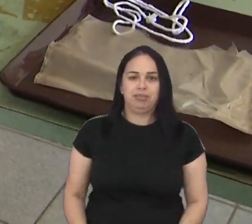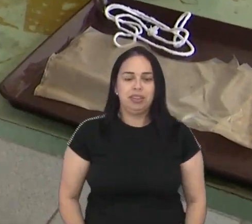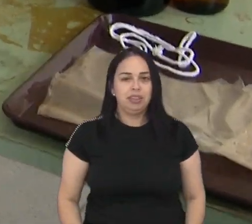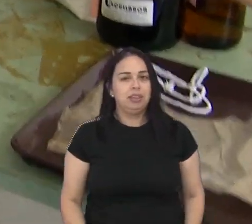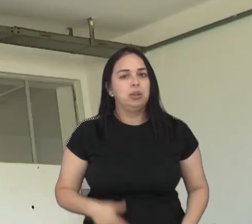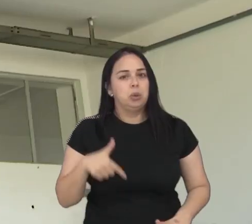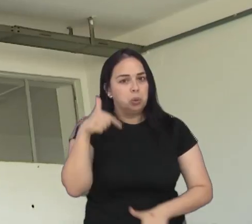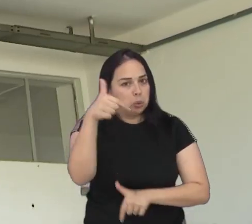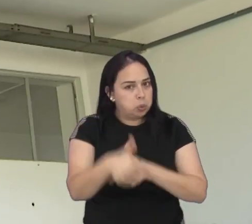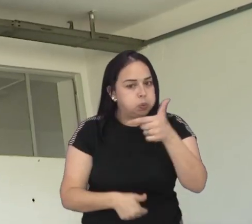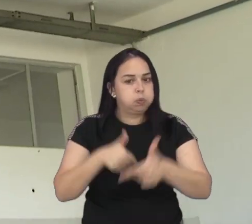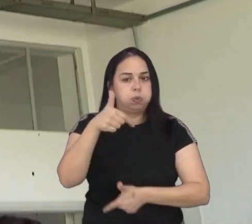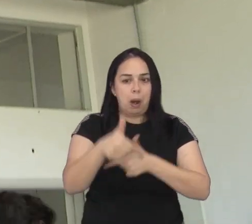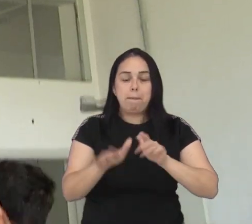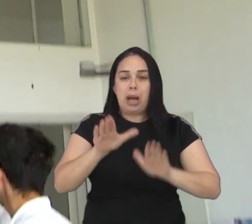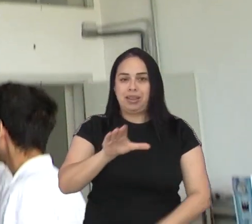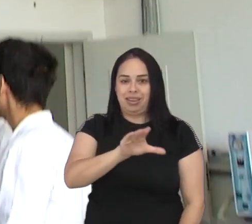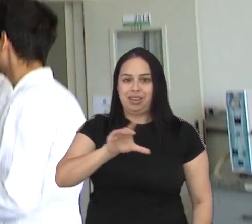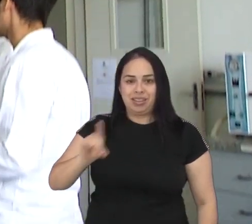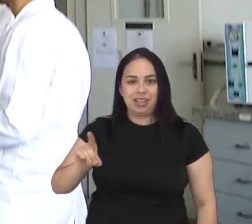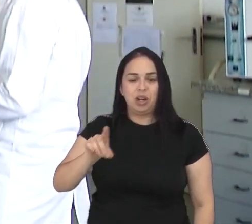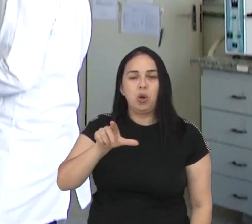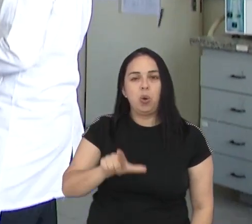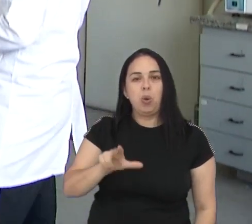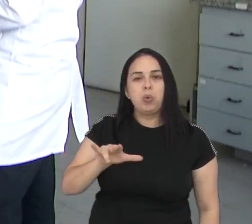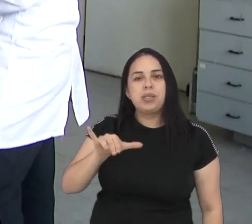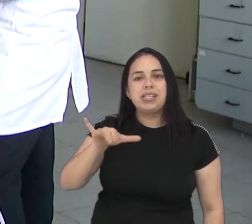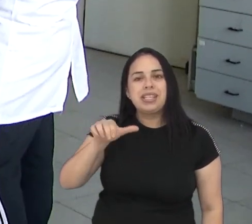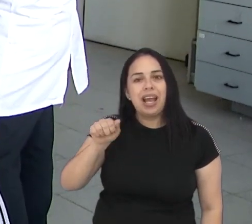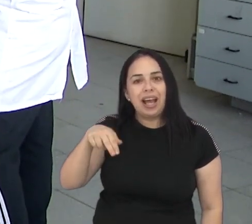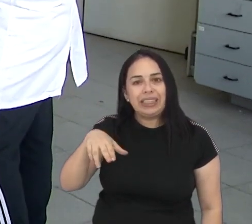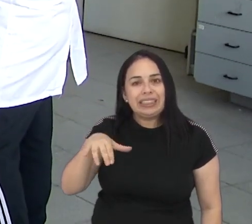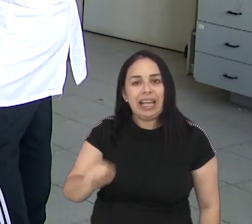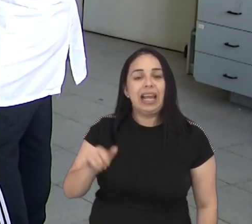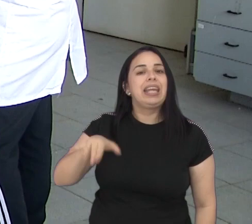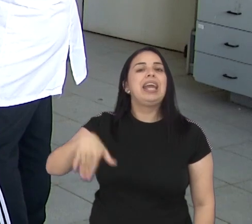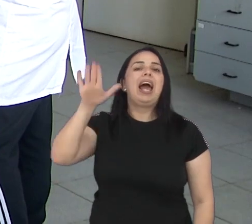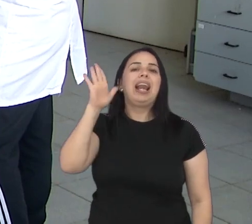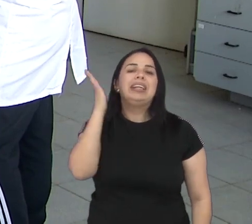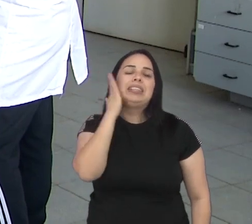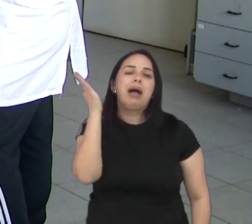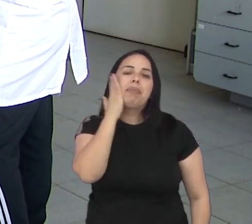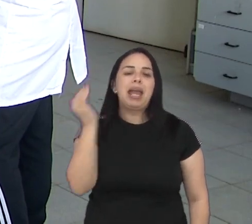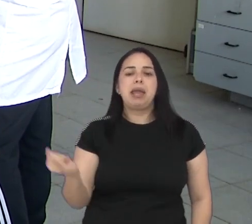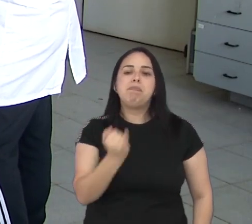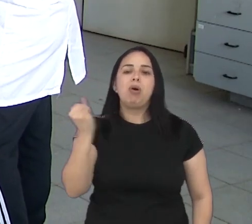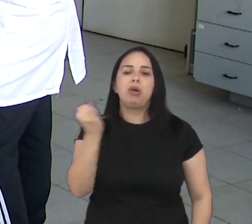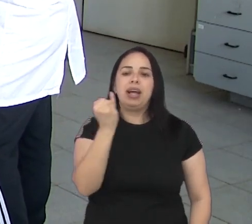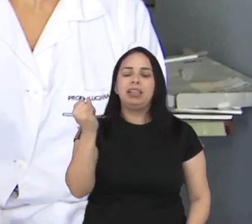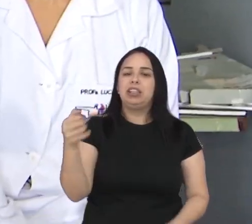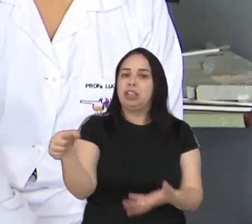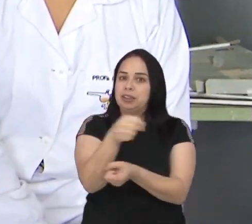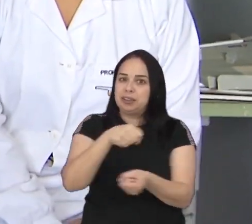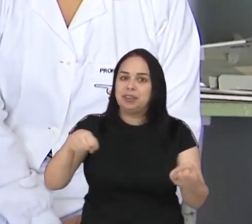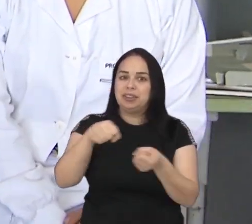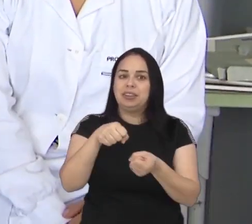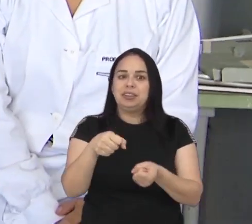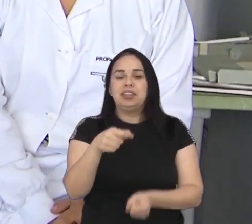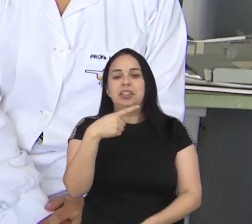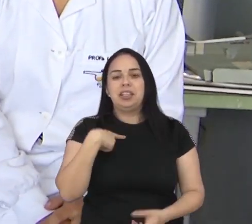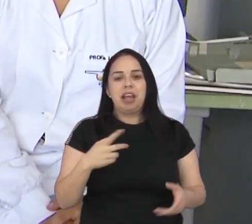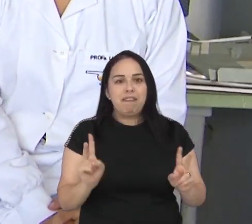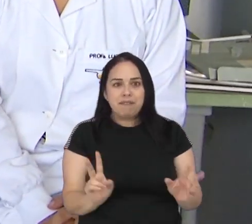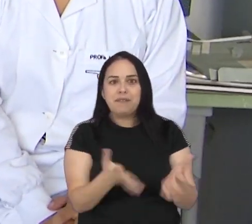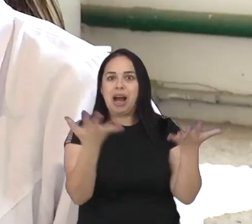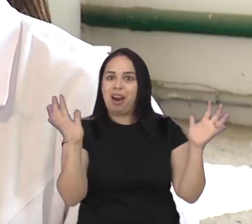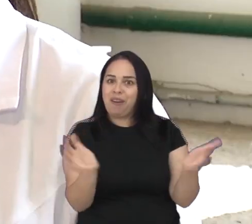no mundo afora. Todo esse trabalho foi coordenado pela Luciana, que reconhece a importância dos temas ambientais e valoriza o interesse